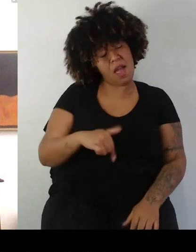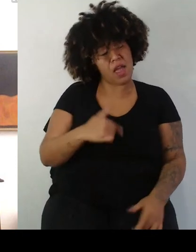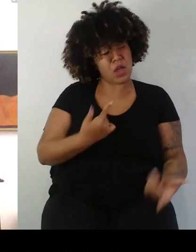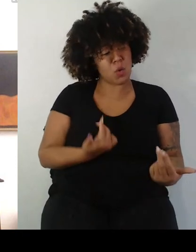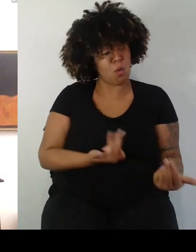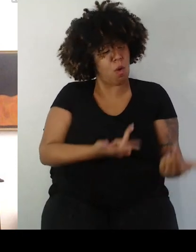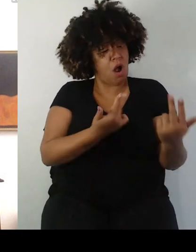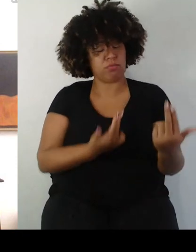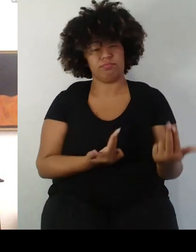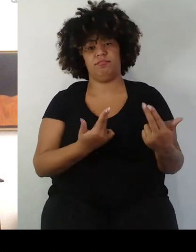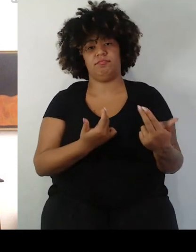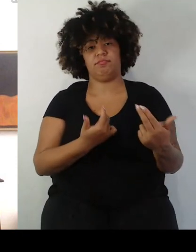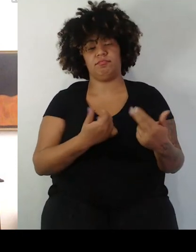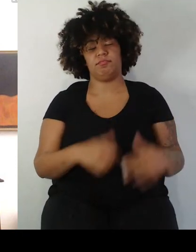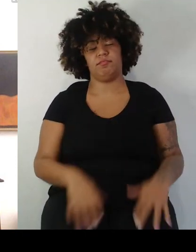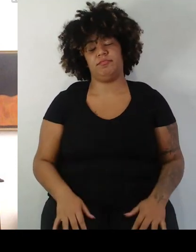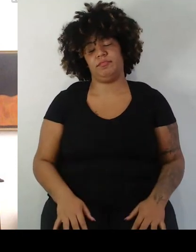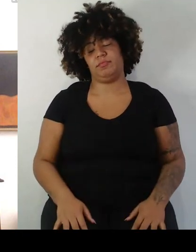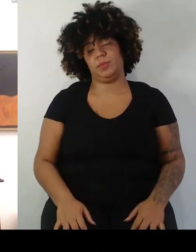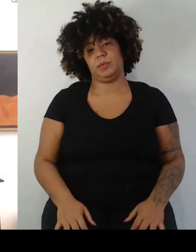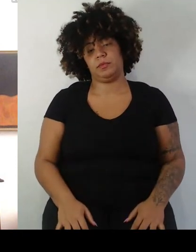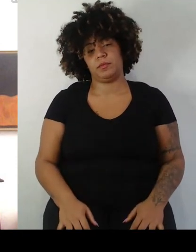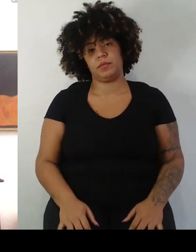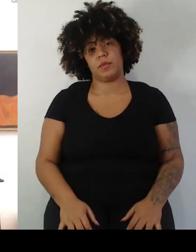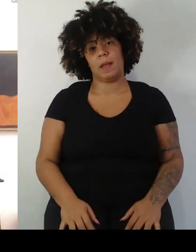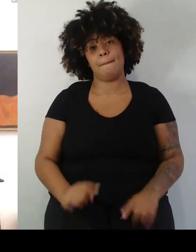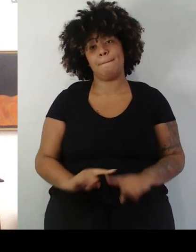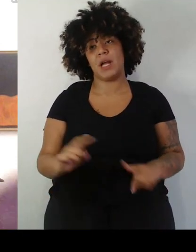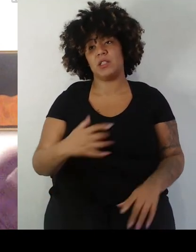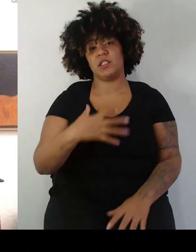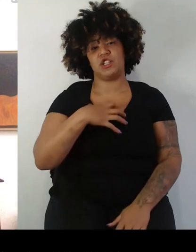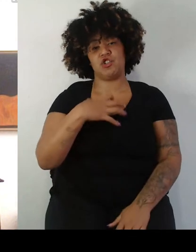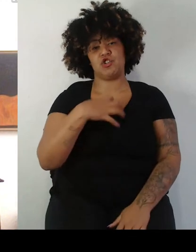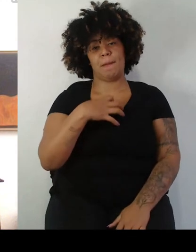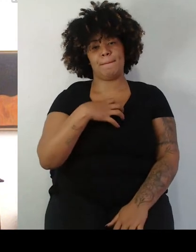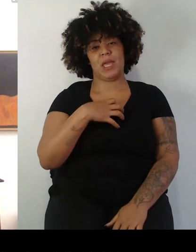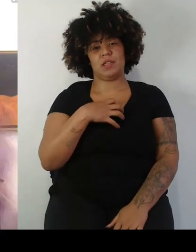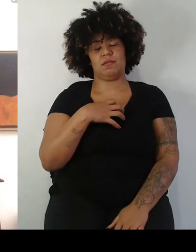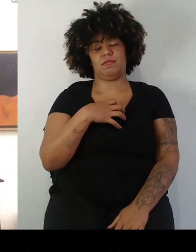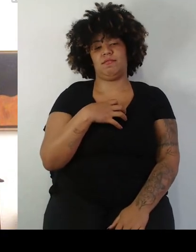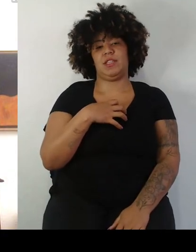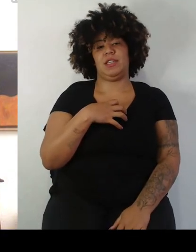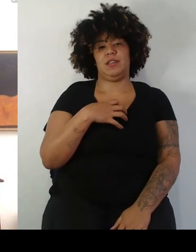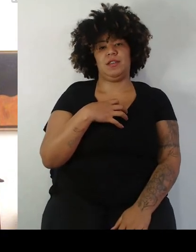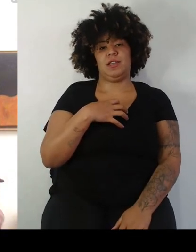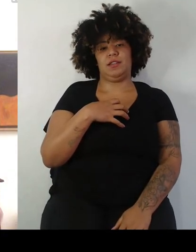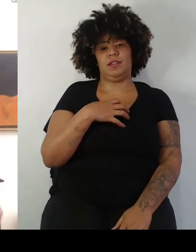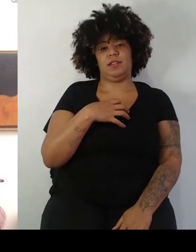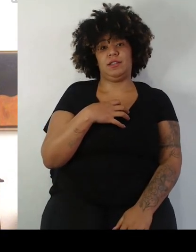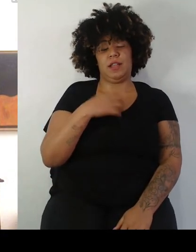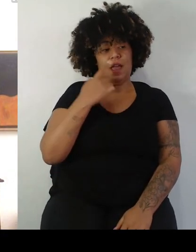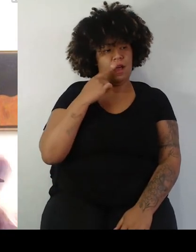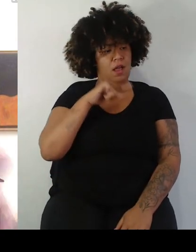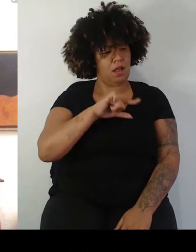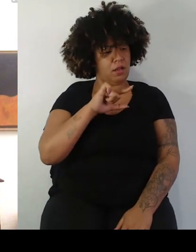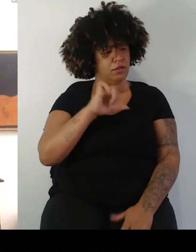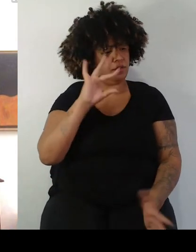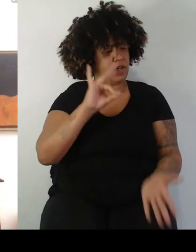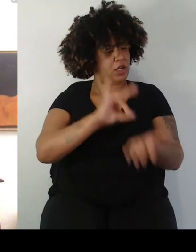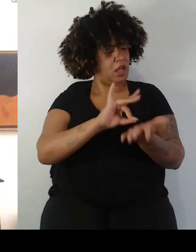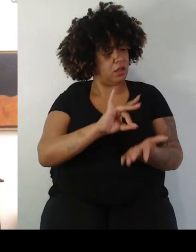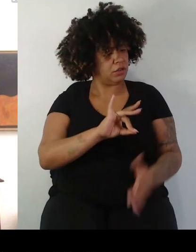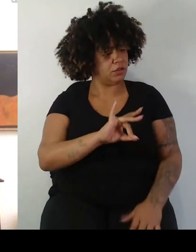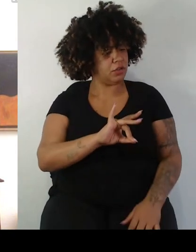mas o sentimentos dos animais para ele estava muito mais próximos da realidade que o interessava